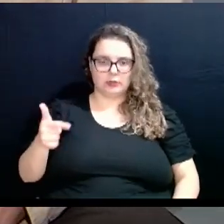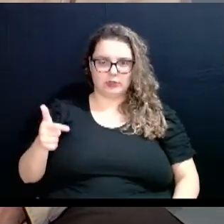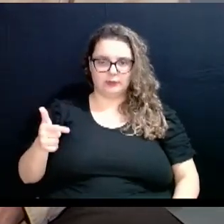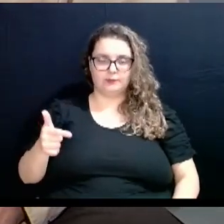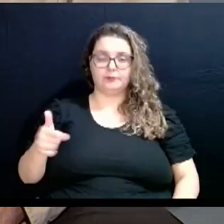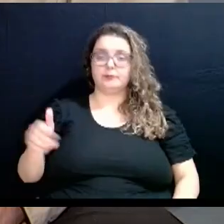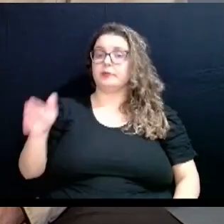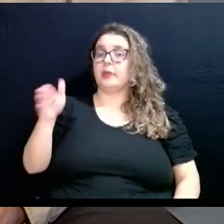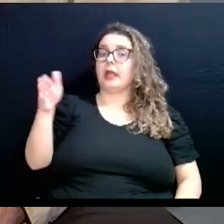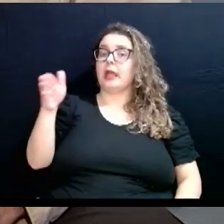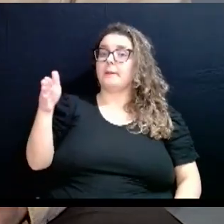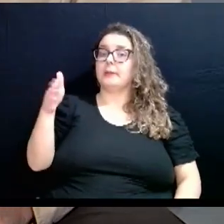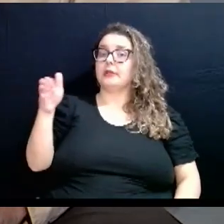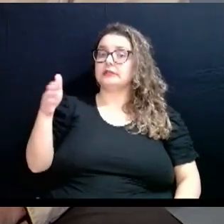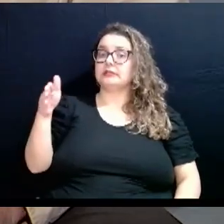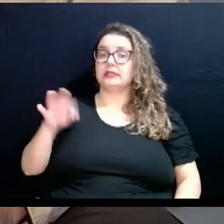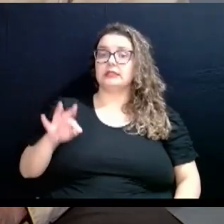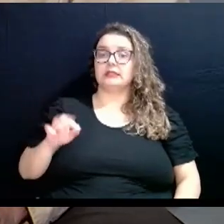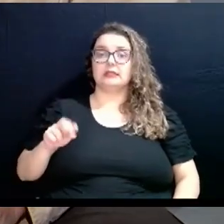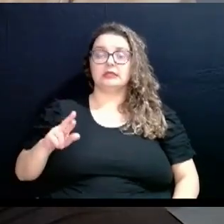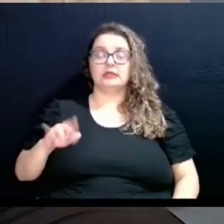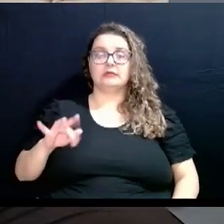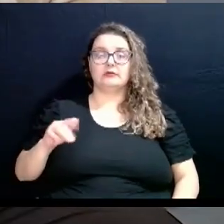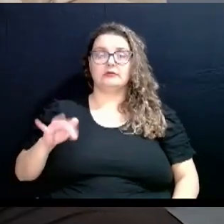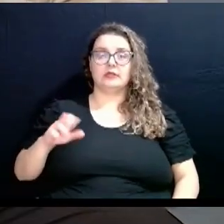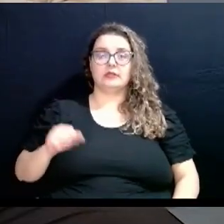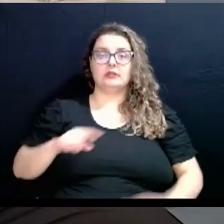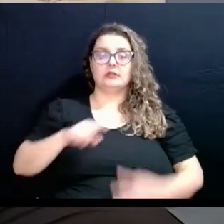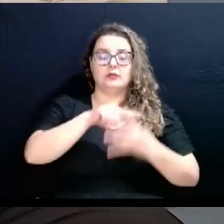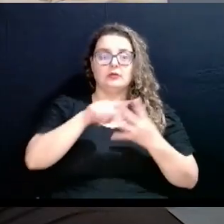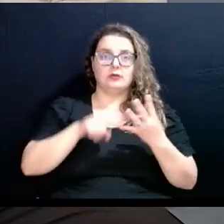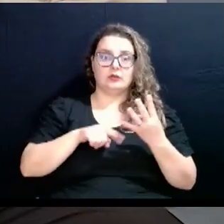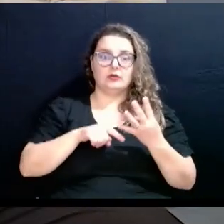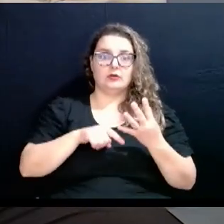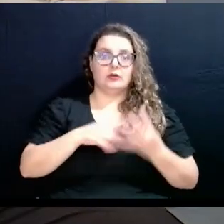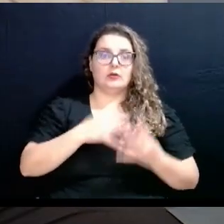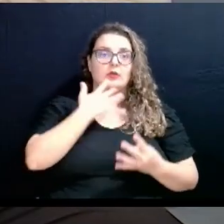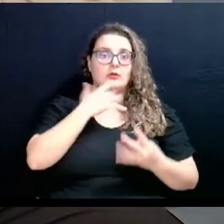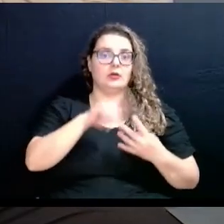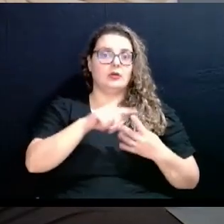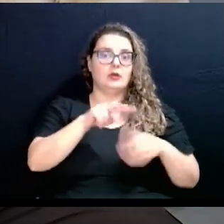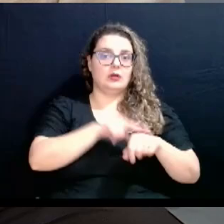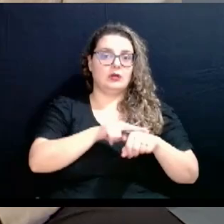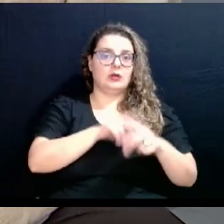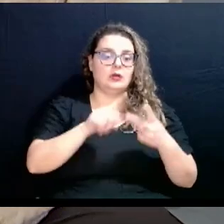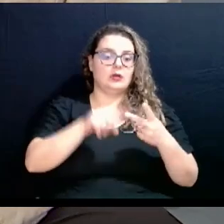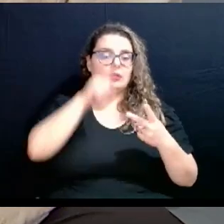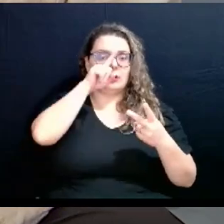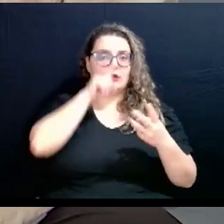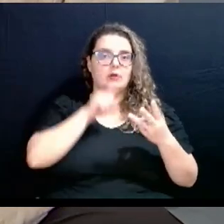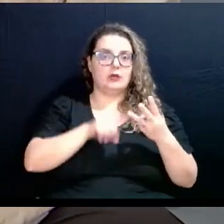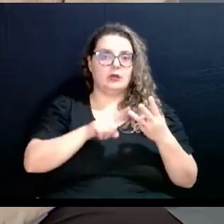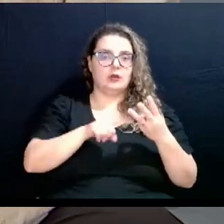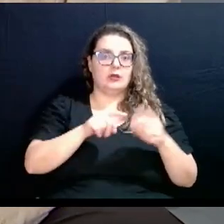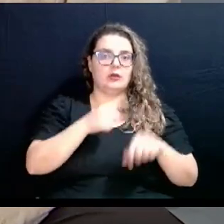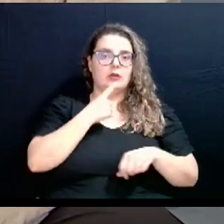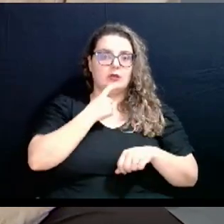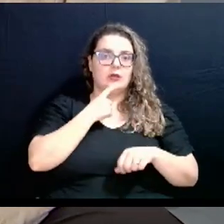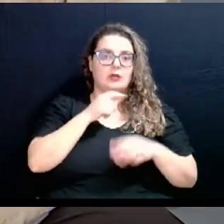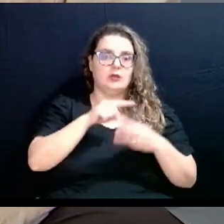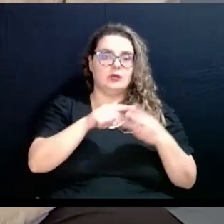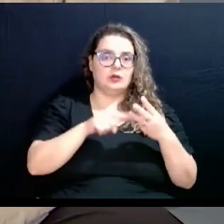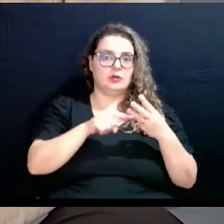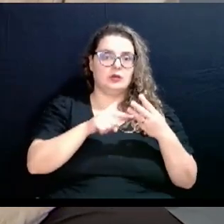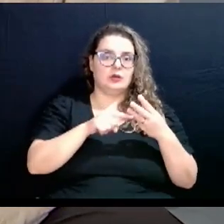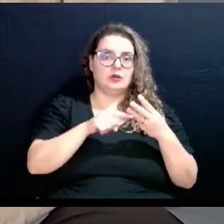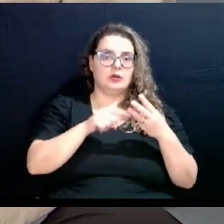bandeira tarifária. A bandeira tarifária tem 4 tipos. São 4 cores, né? A verde, a amarela e